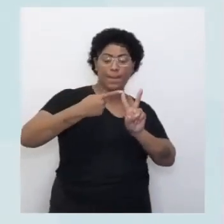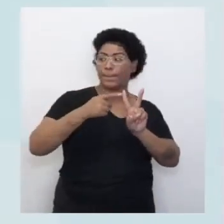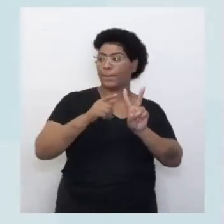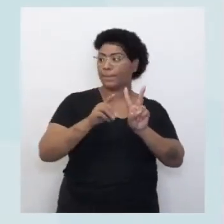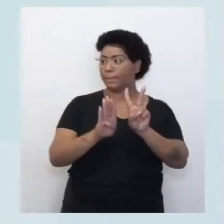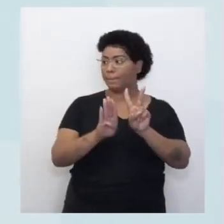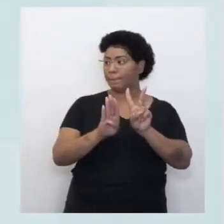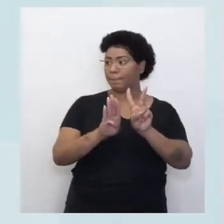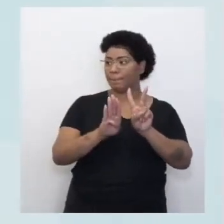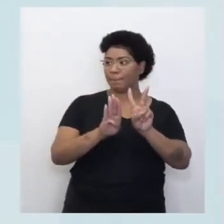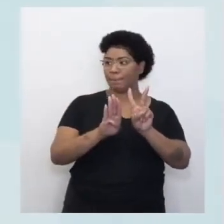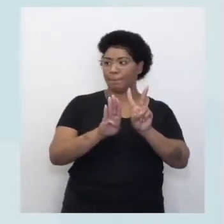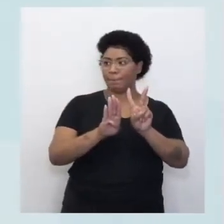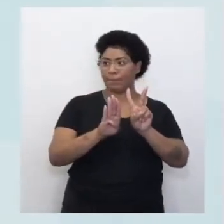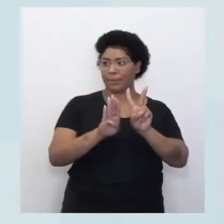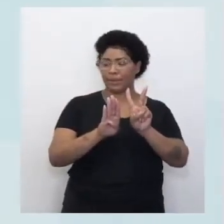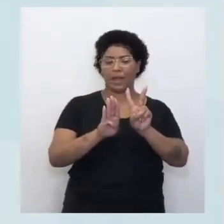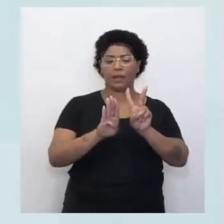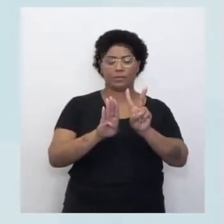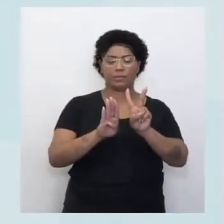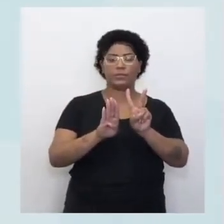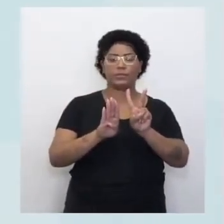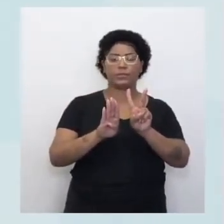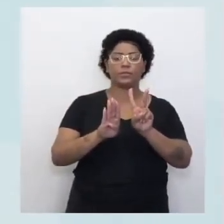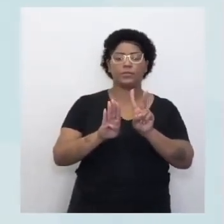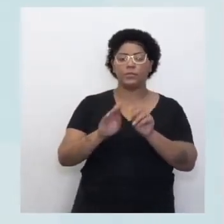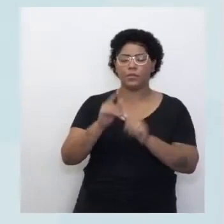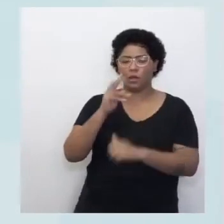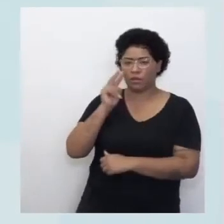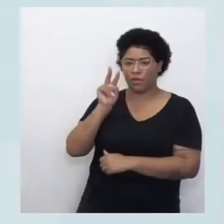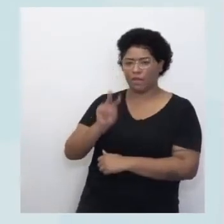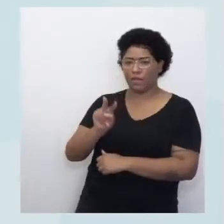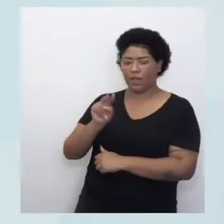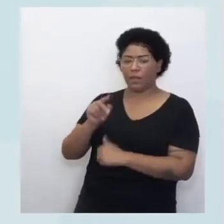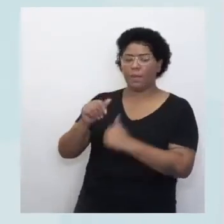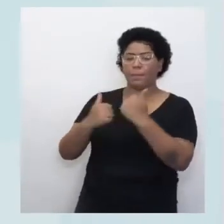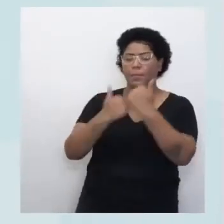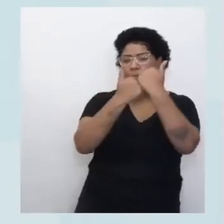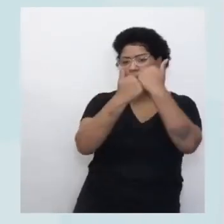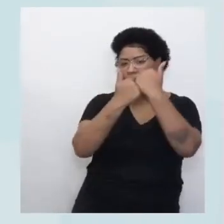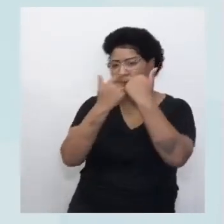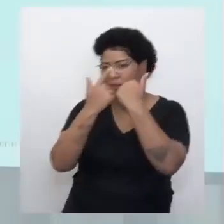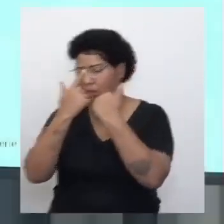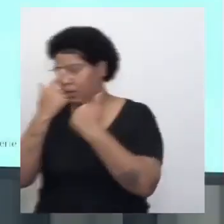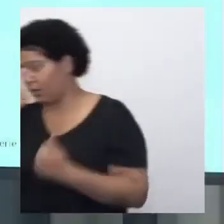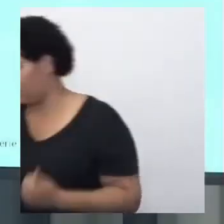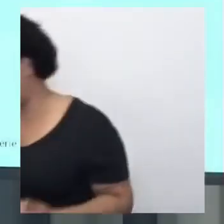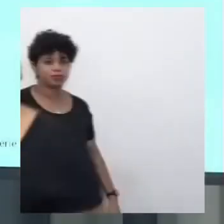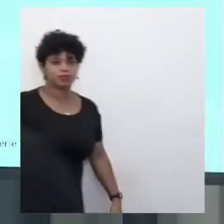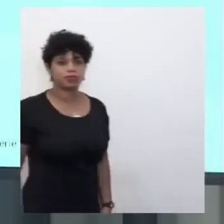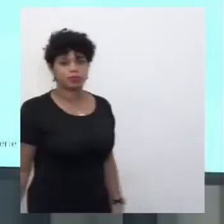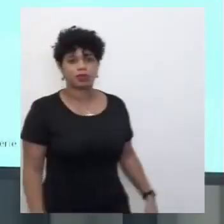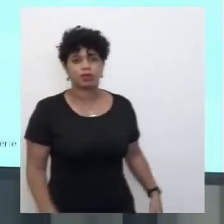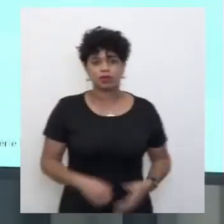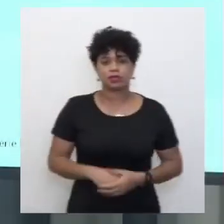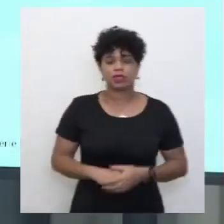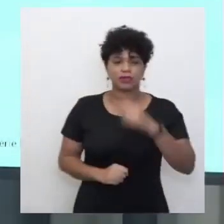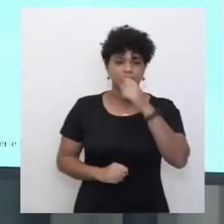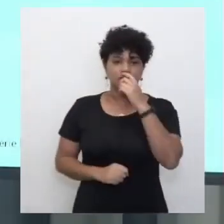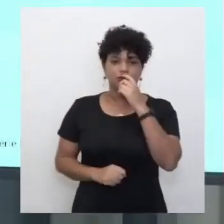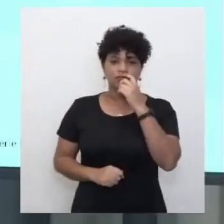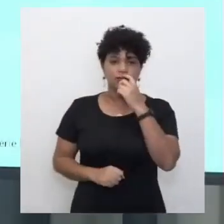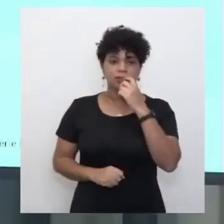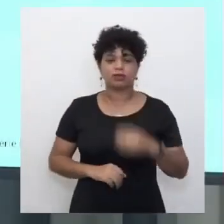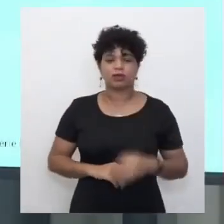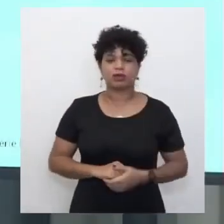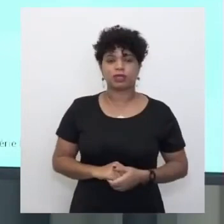peraí. Esse B está levado a qual expoente mesmo? Quando não aparece nada, é 1.